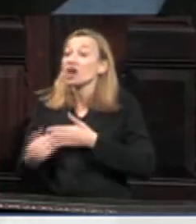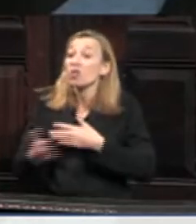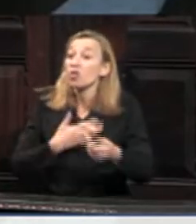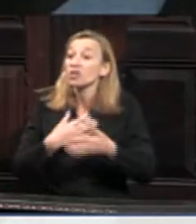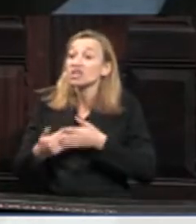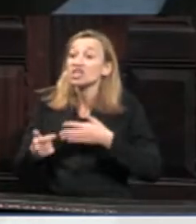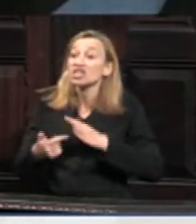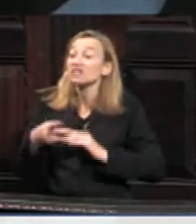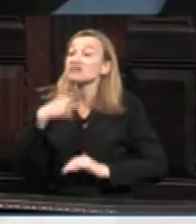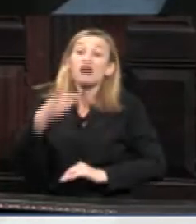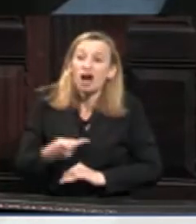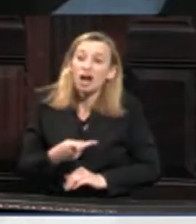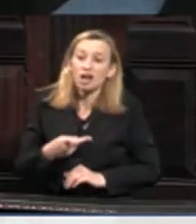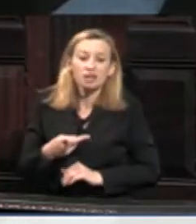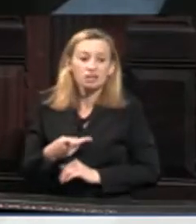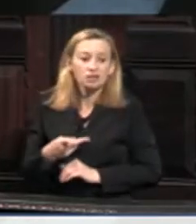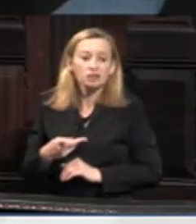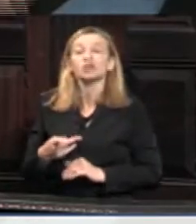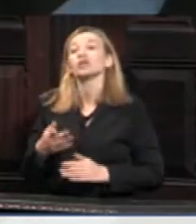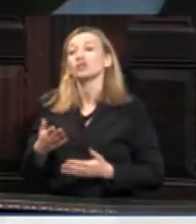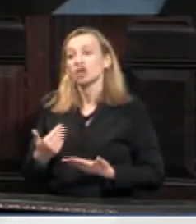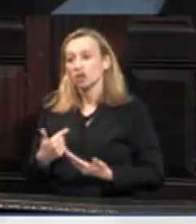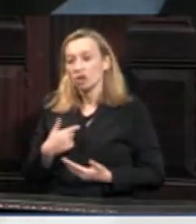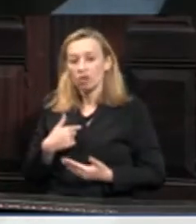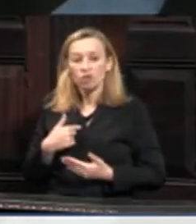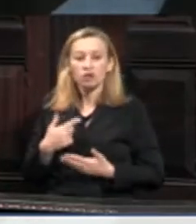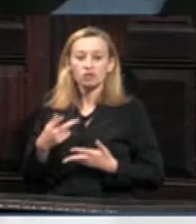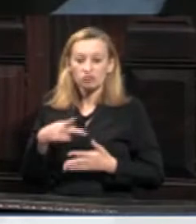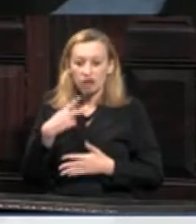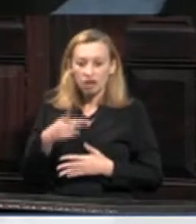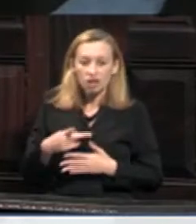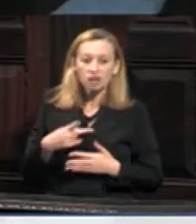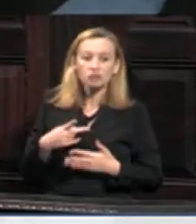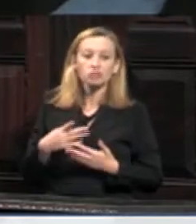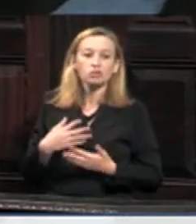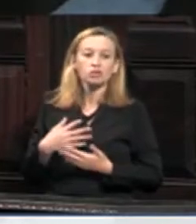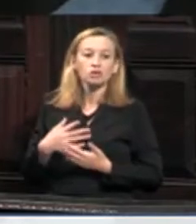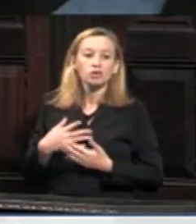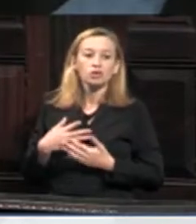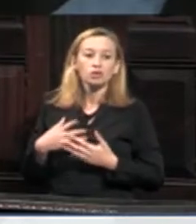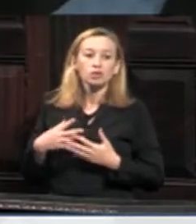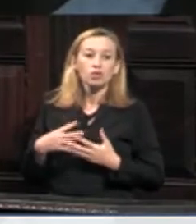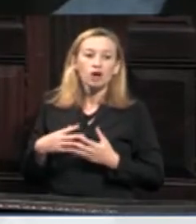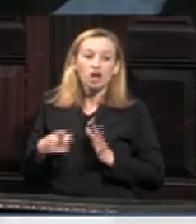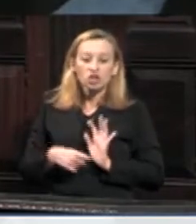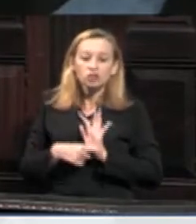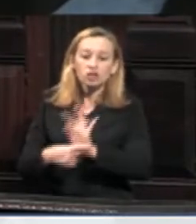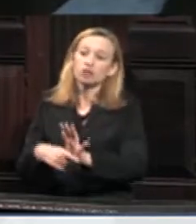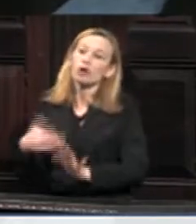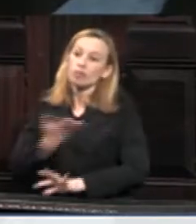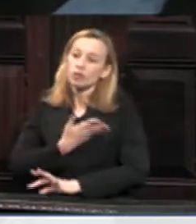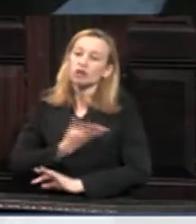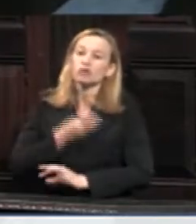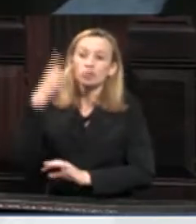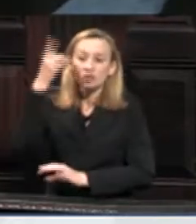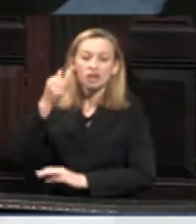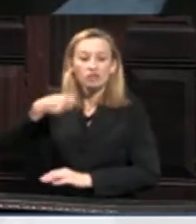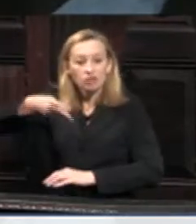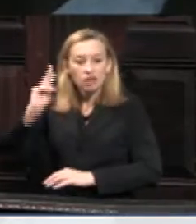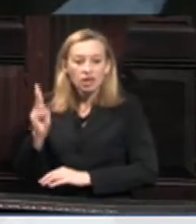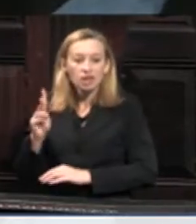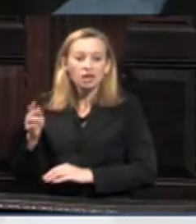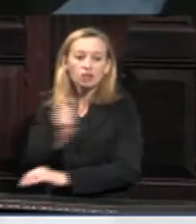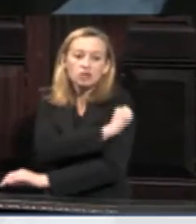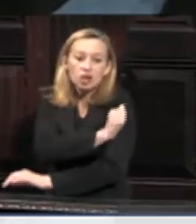muito grave. Fica aqui o protesto. Tem razão, deputado Waldeck, estou aqui fortalecendo e toda a solidariedade aos alunos da Universidade